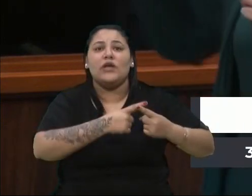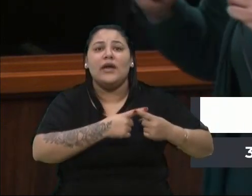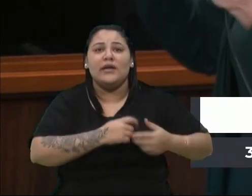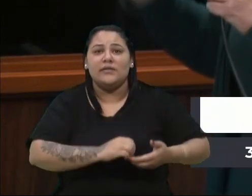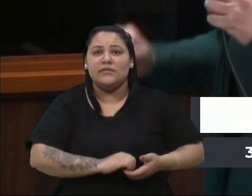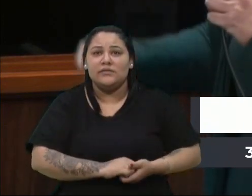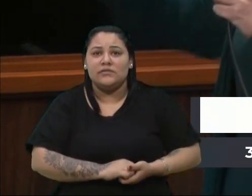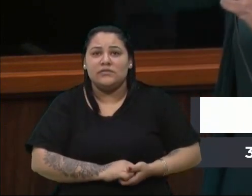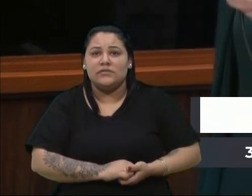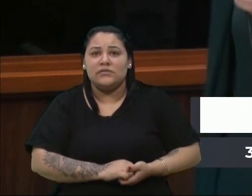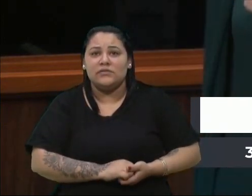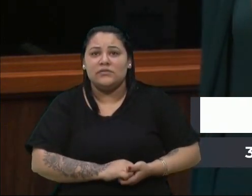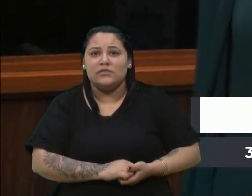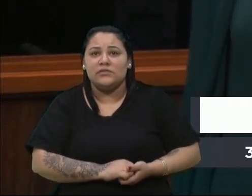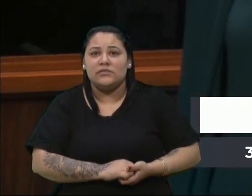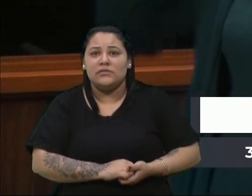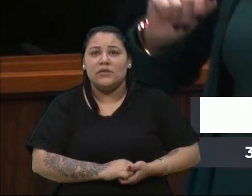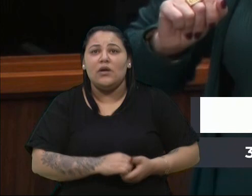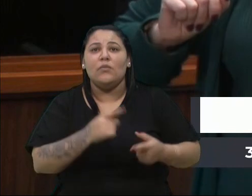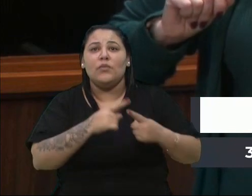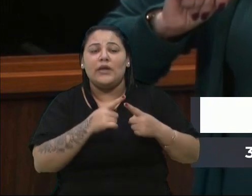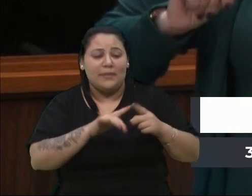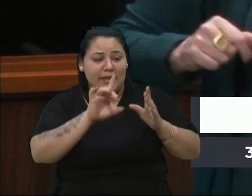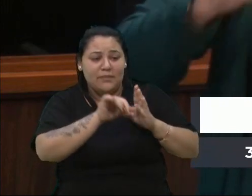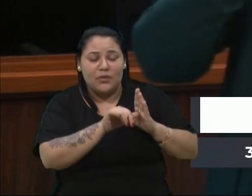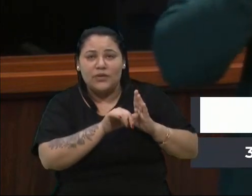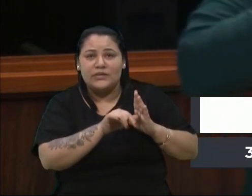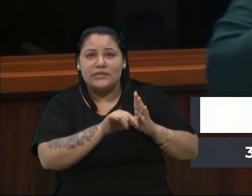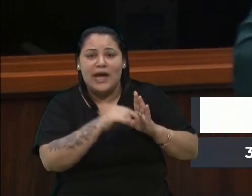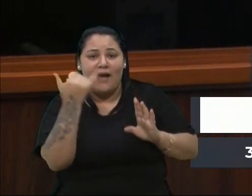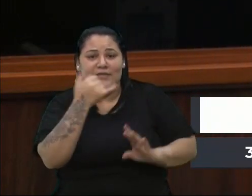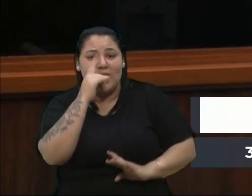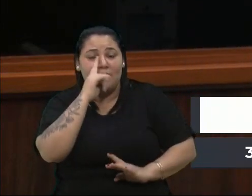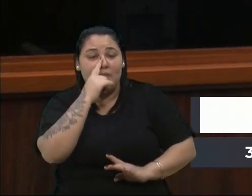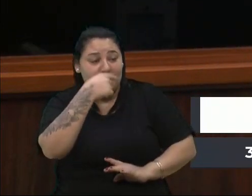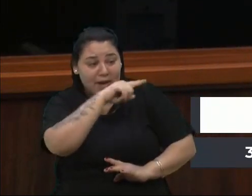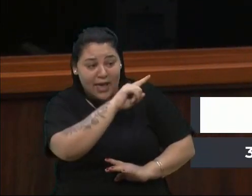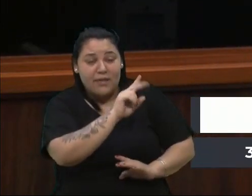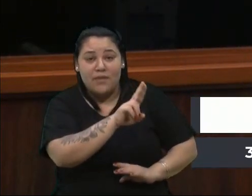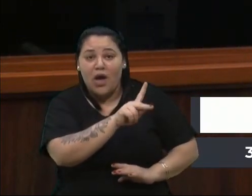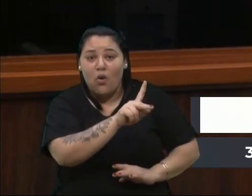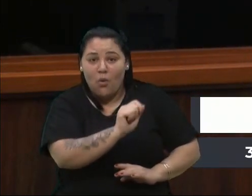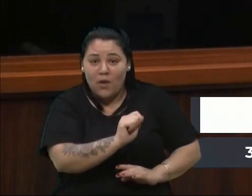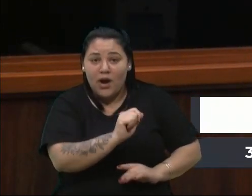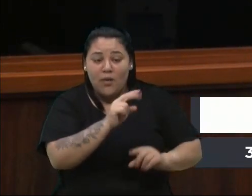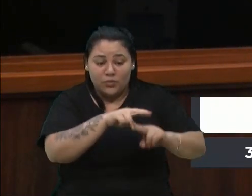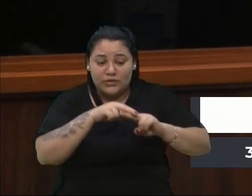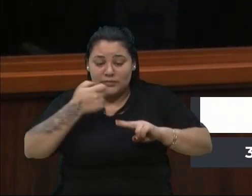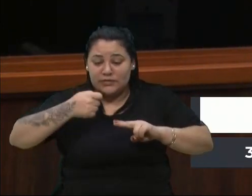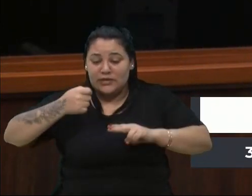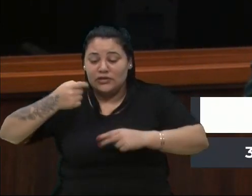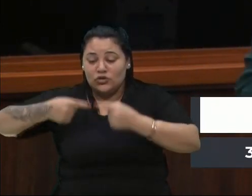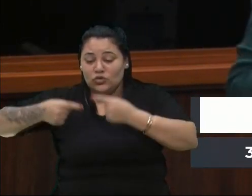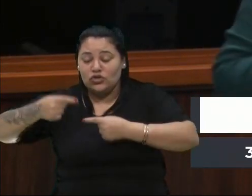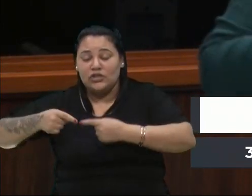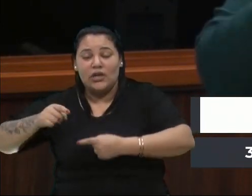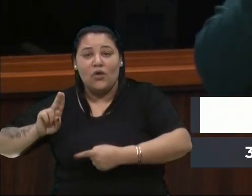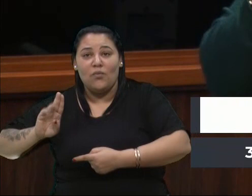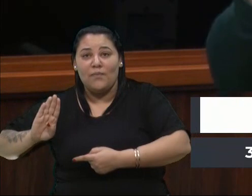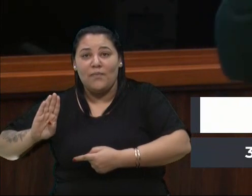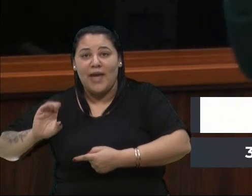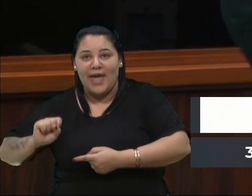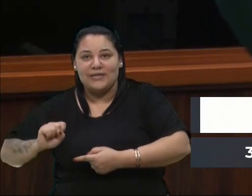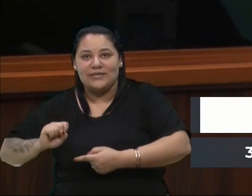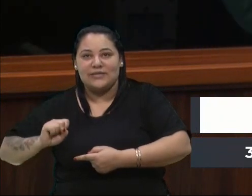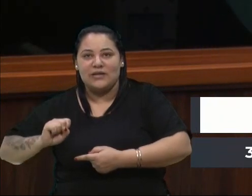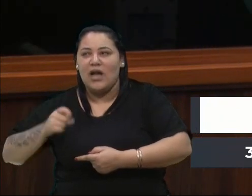Para provavelmente ser encaminhada para a UPA. É por isso que a gente tem que discutir a atenção básica. Depois vamos falar,